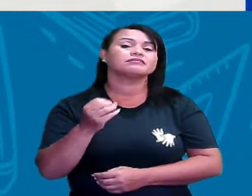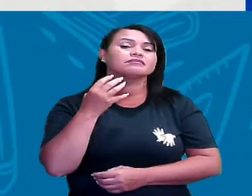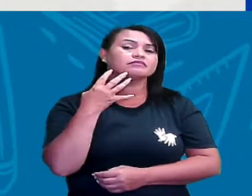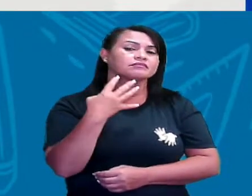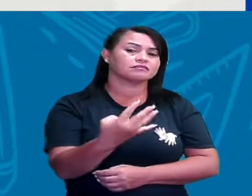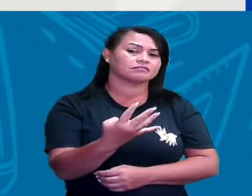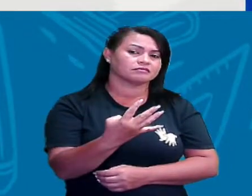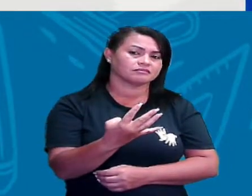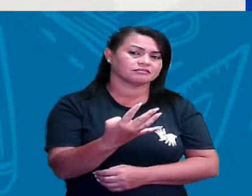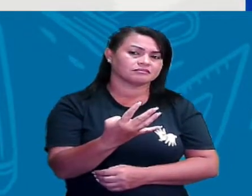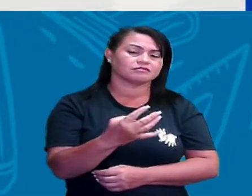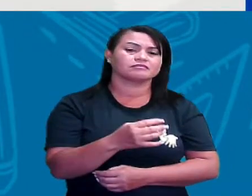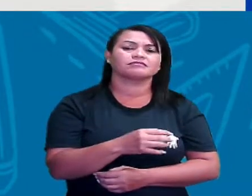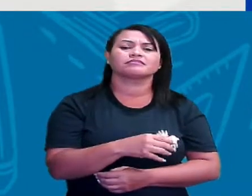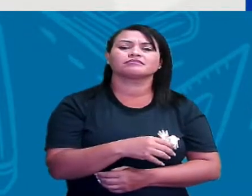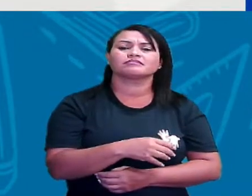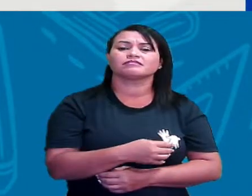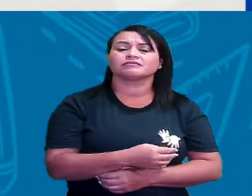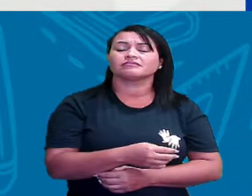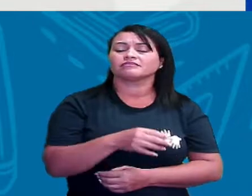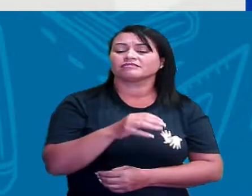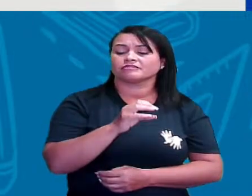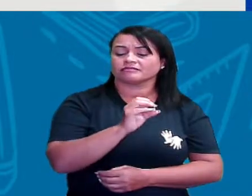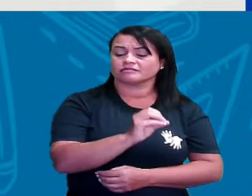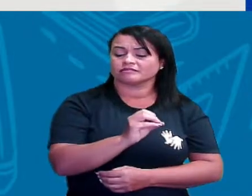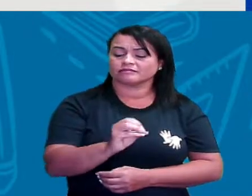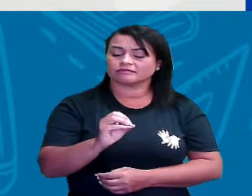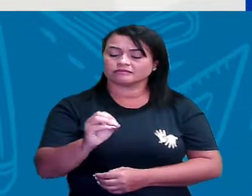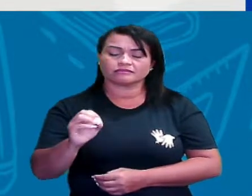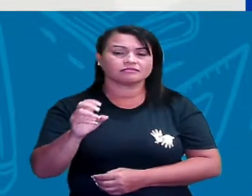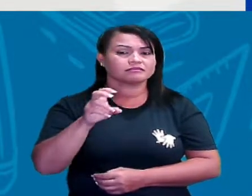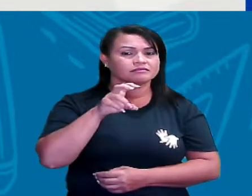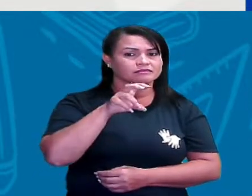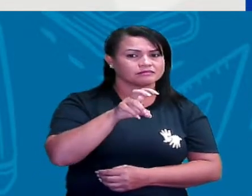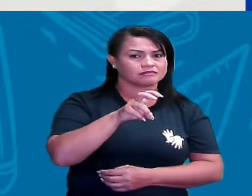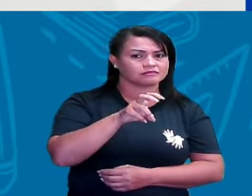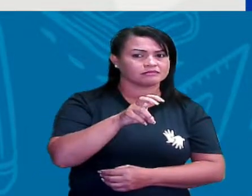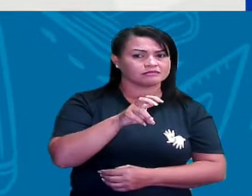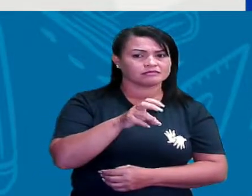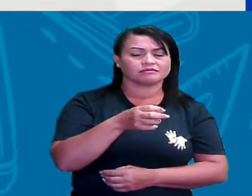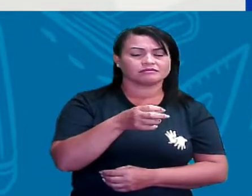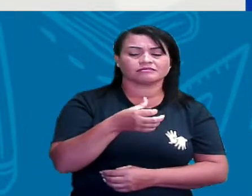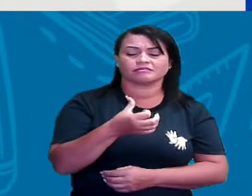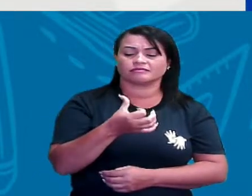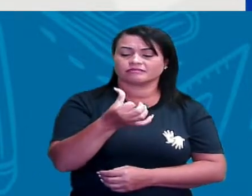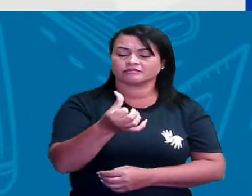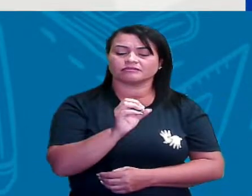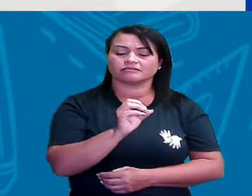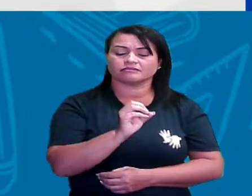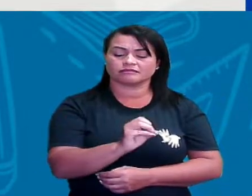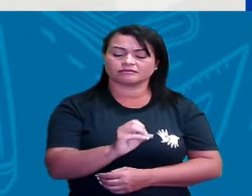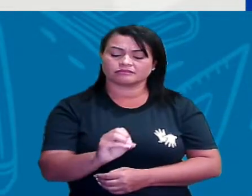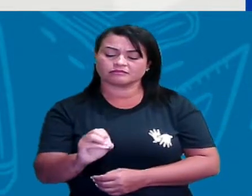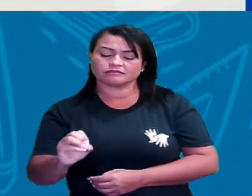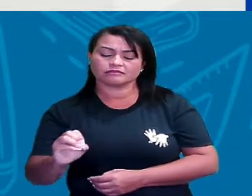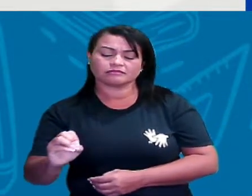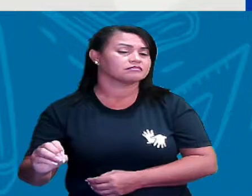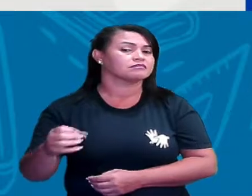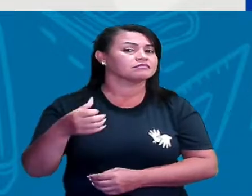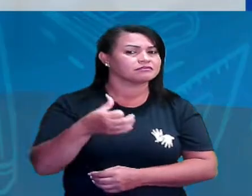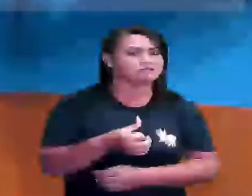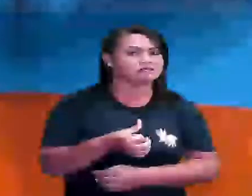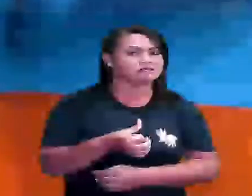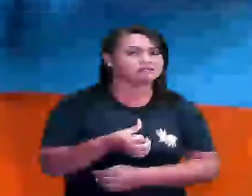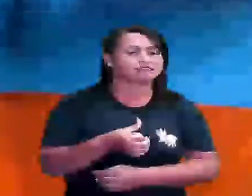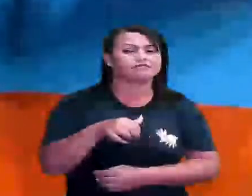unidades, 4 bolinhas. 5 unidades, eu coloquei aqui, ó, 5 bolinhas. 6 unidades, 6